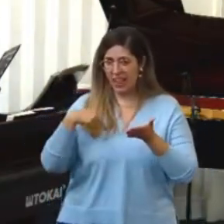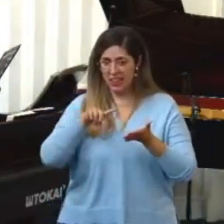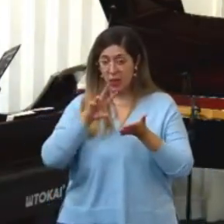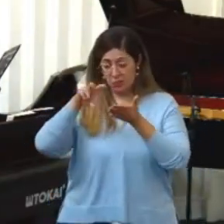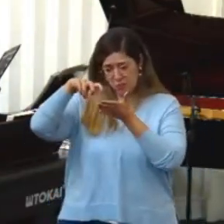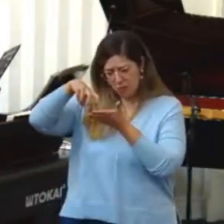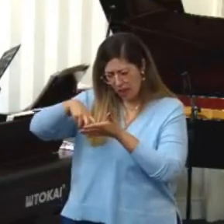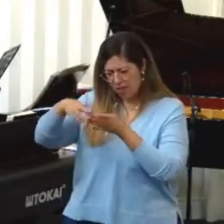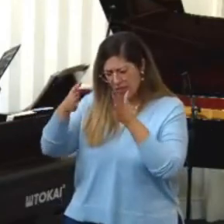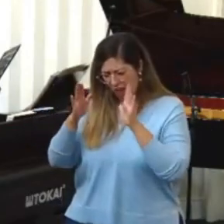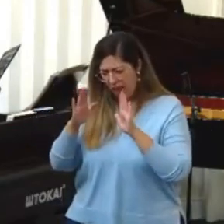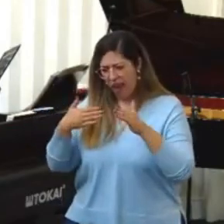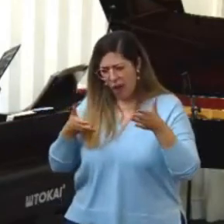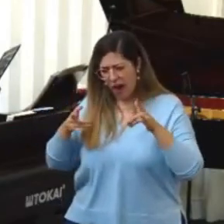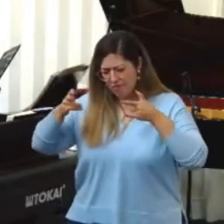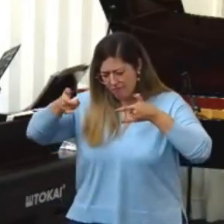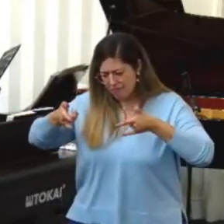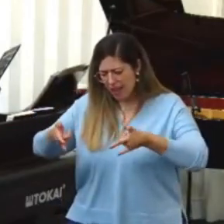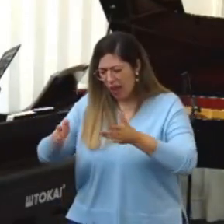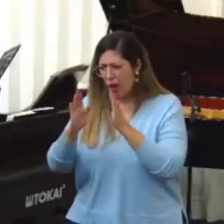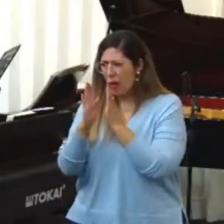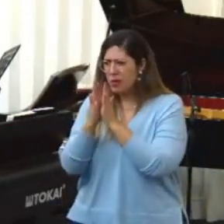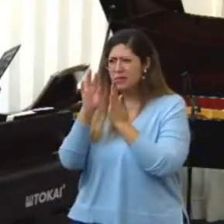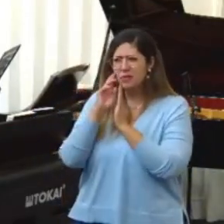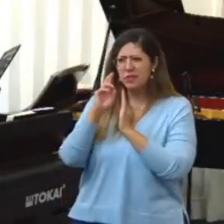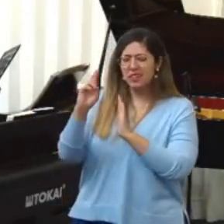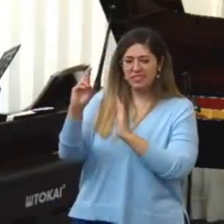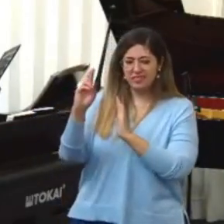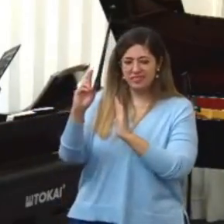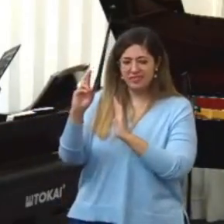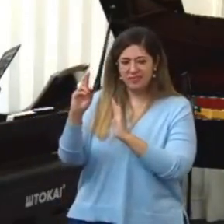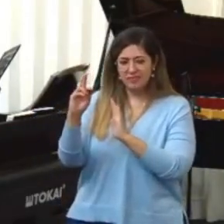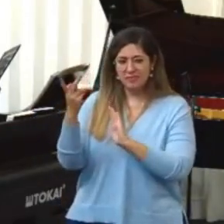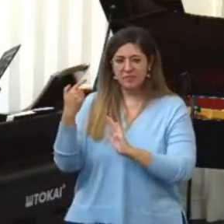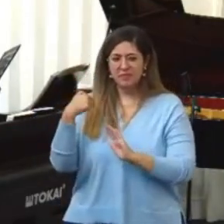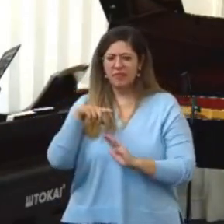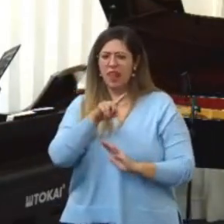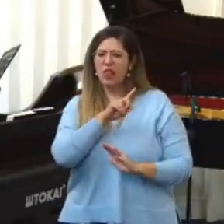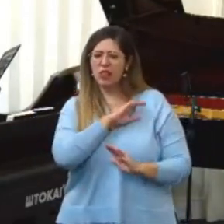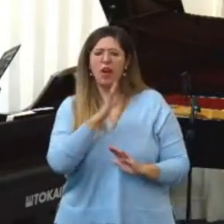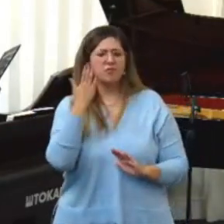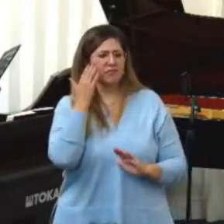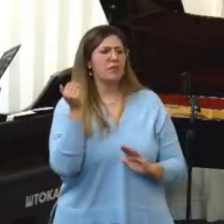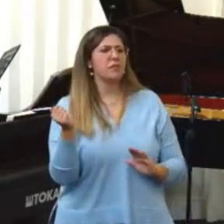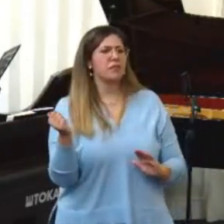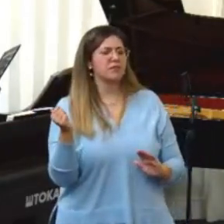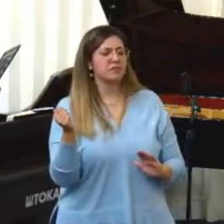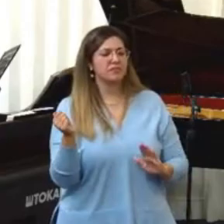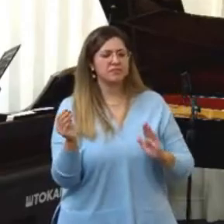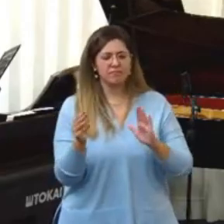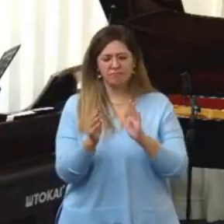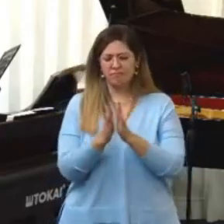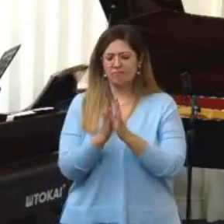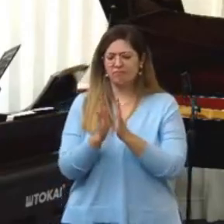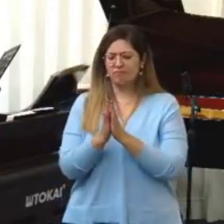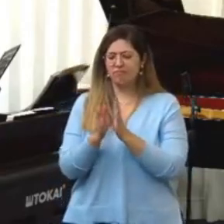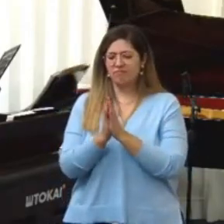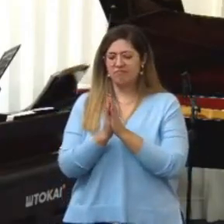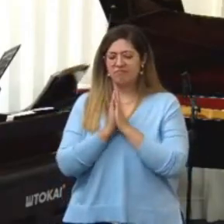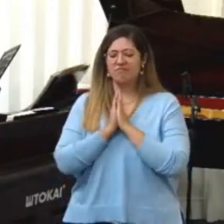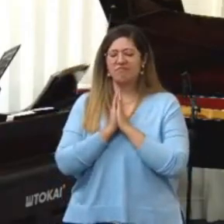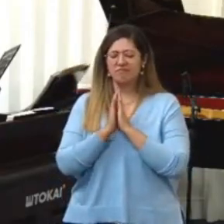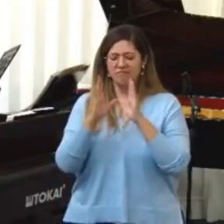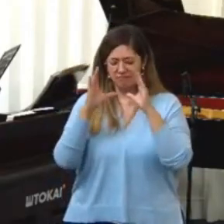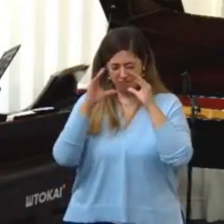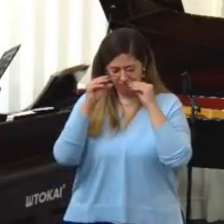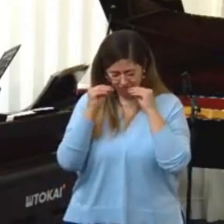na sua cama, no seu quarto, orando ao Senhor. Vocês sabem como fazer isso, como vocês arrumam as mãozinhas para orar, como vocês